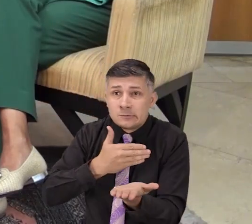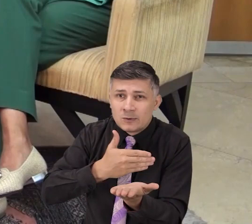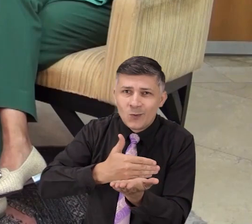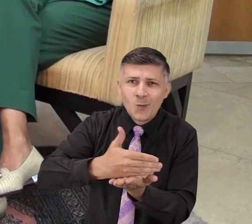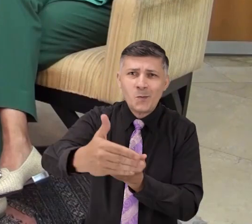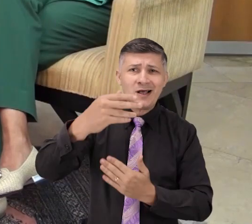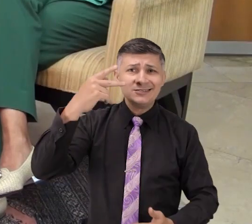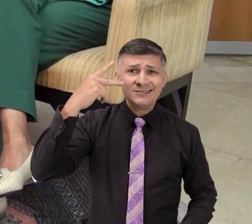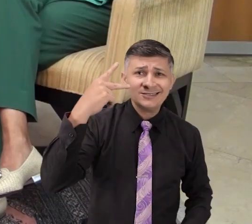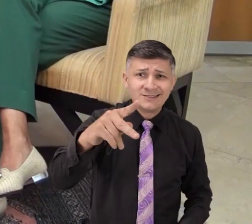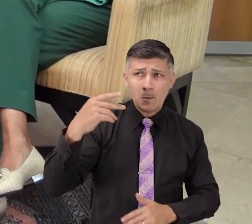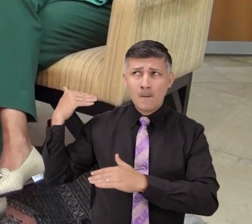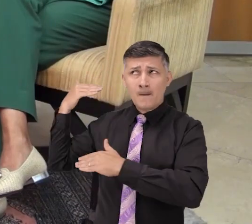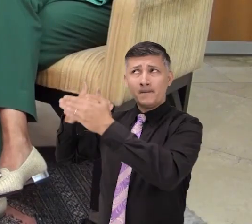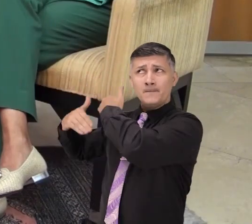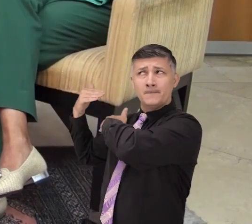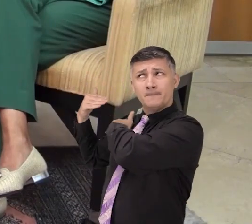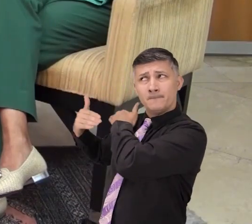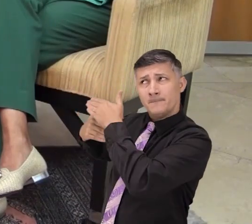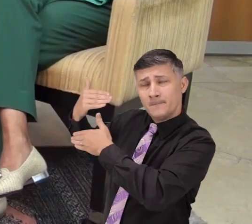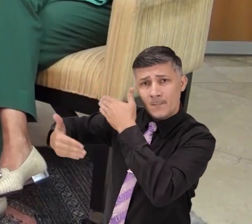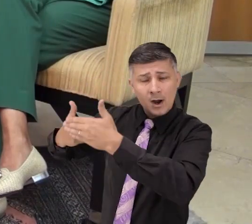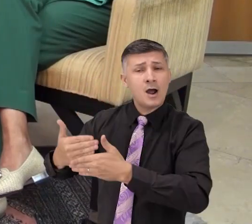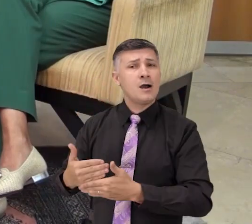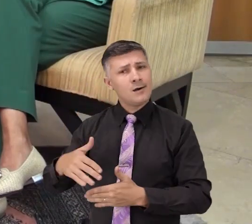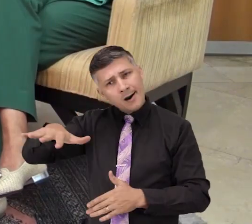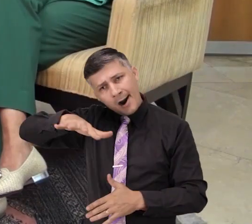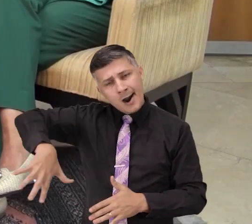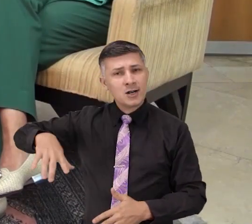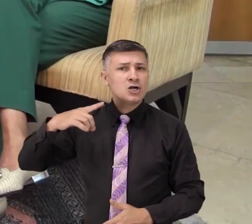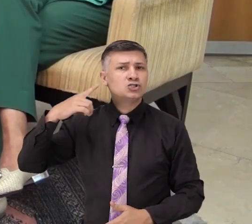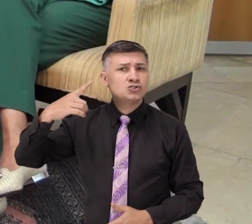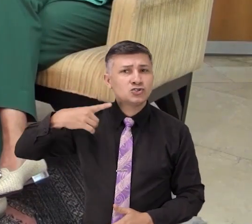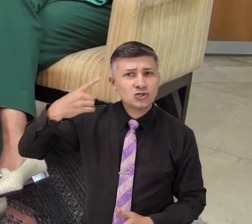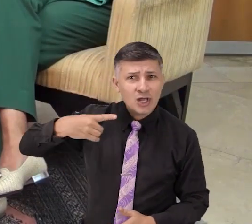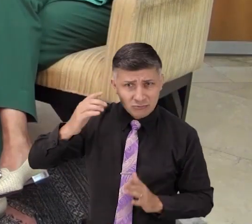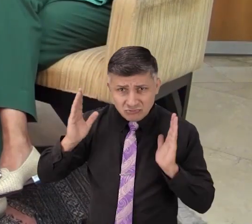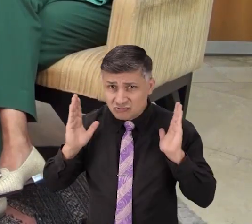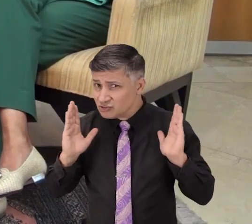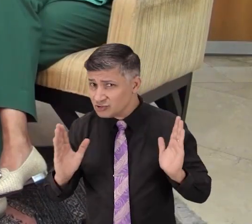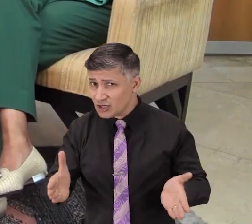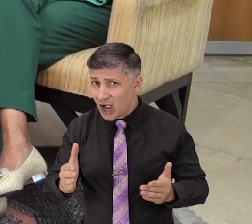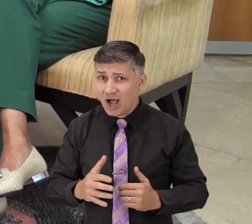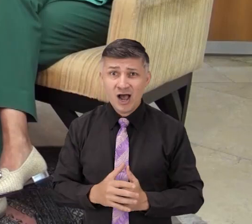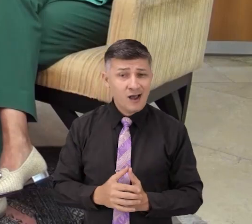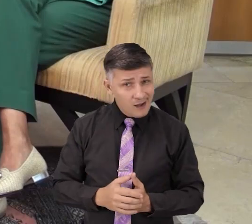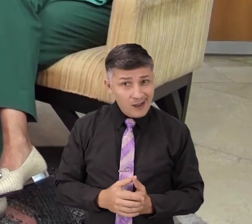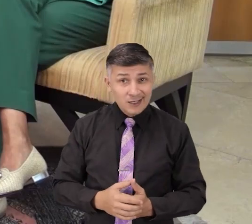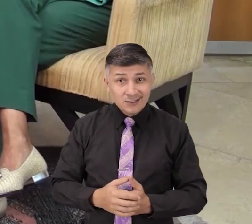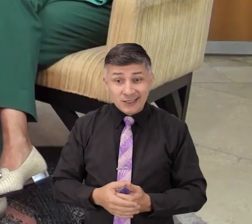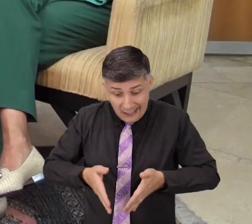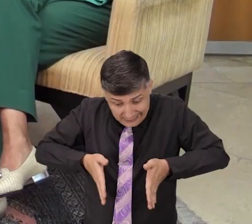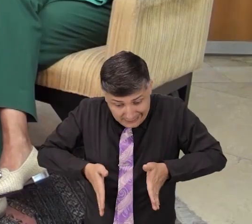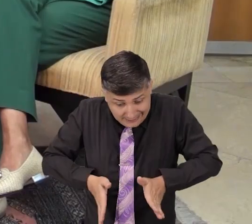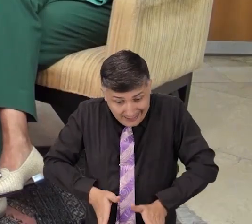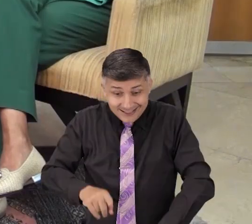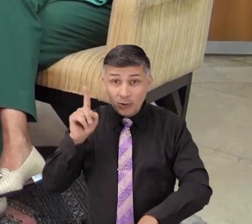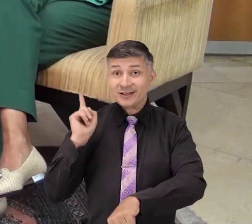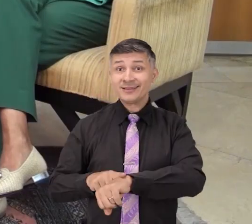esse teu caminhar na direção do direito. Você já nasceu e se